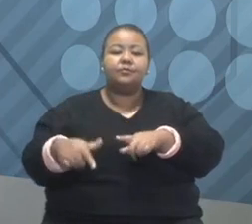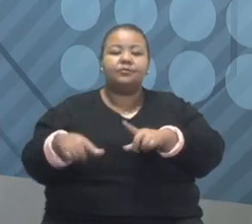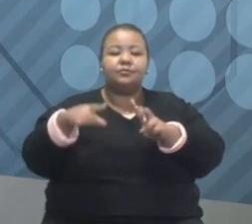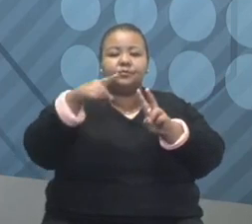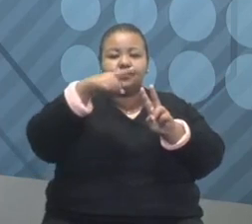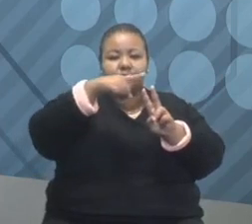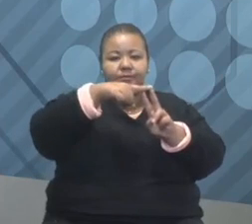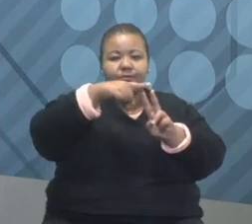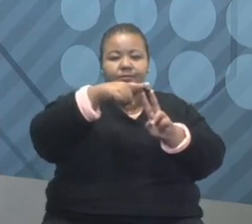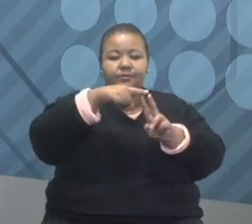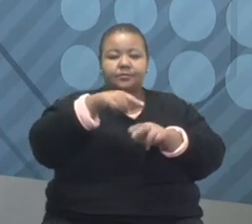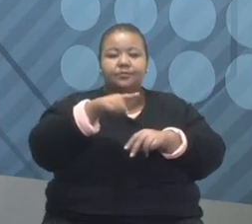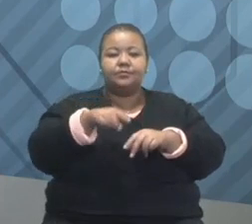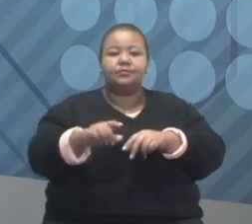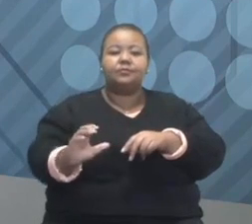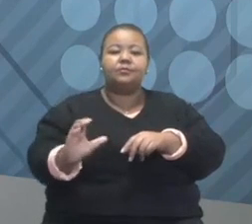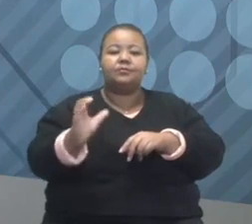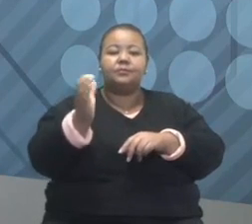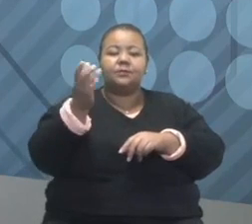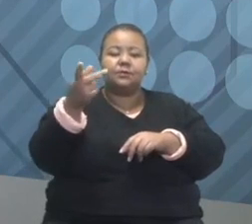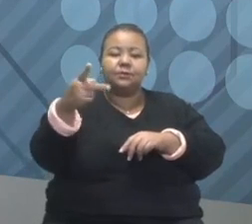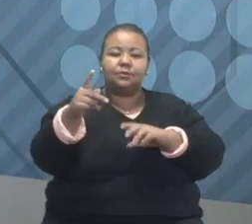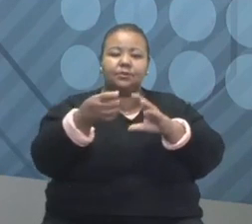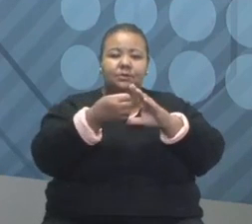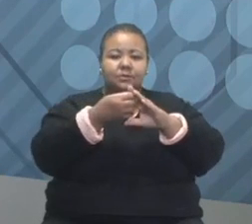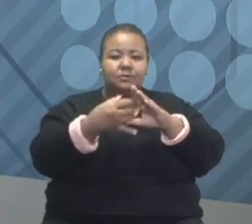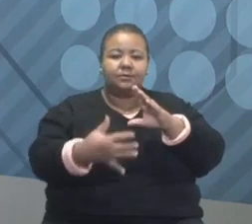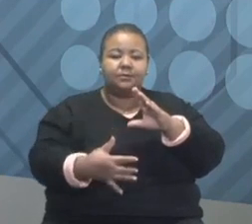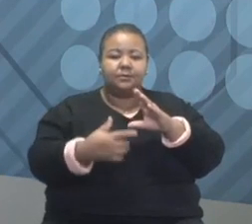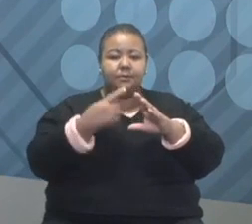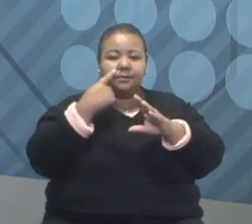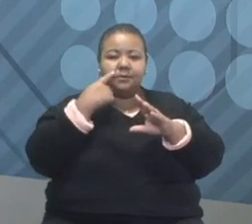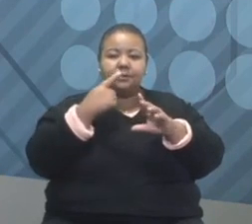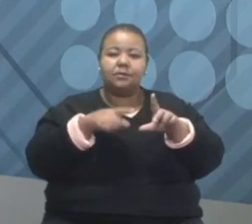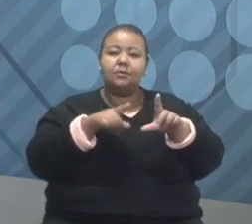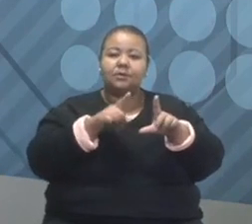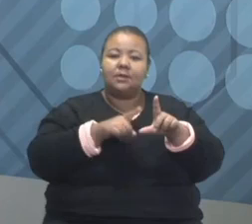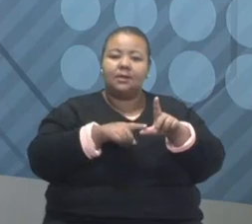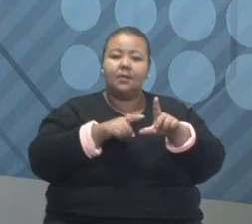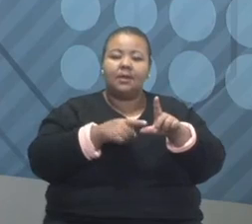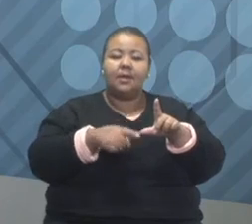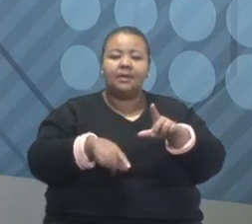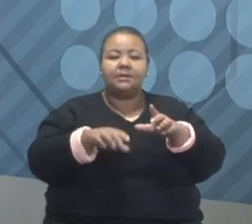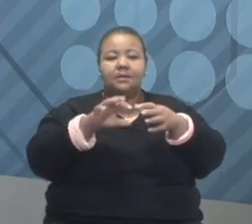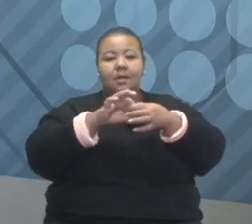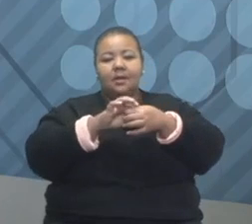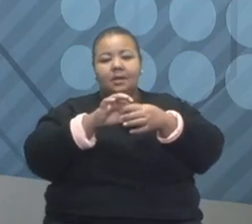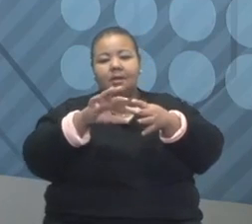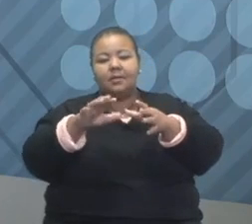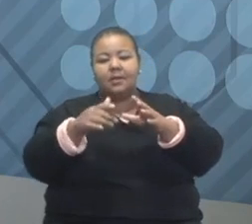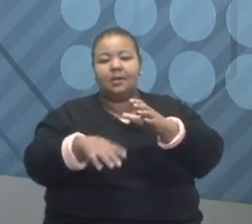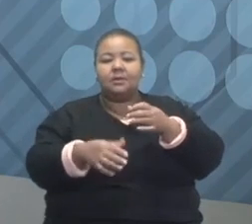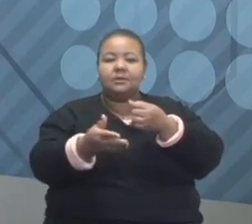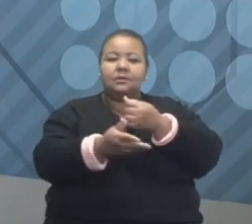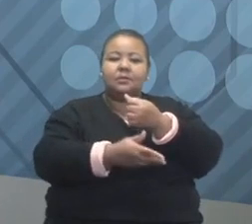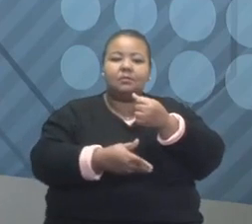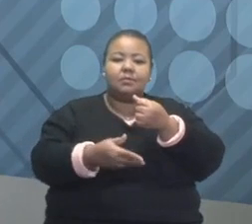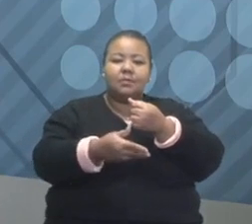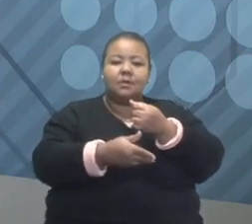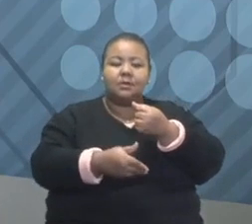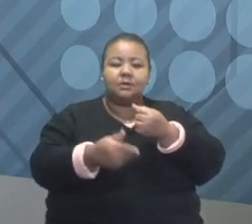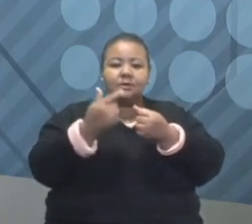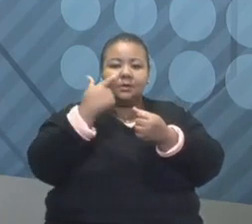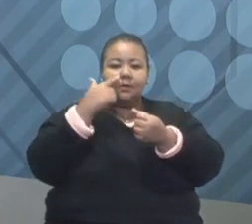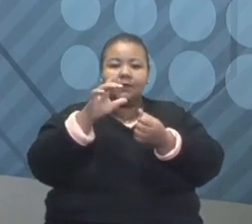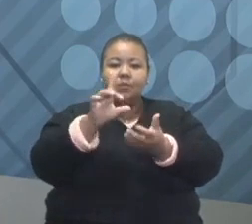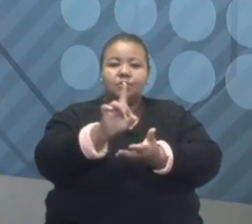esses se dão, quais são as suas características, né? Vimos as dependências linear, independência, a base, vimos a